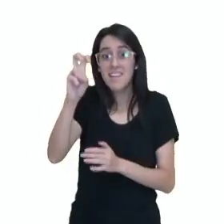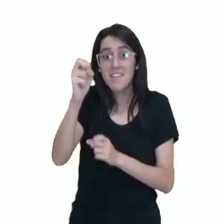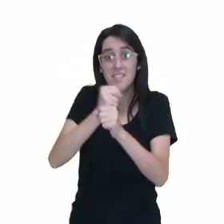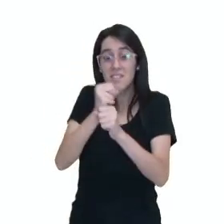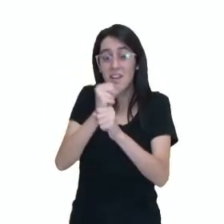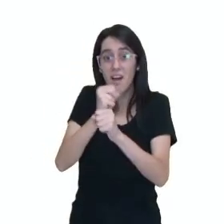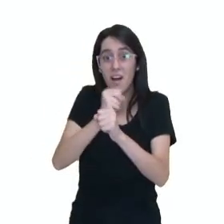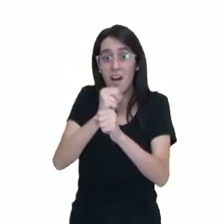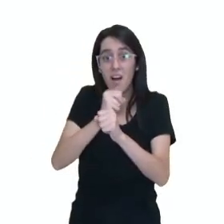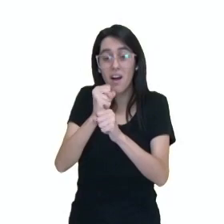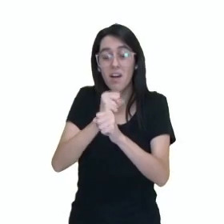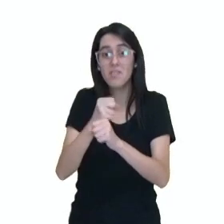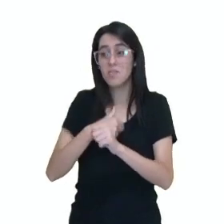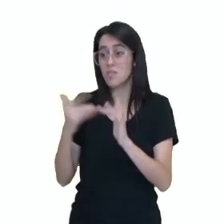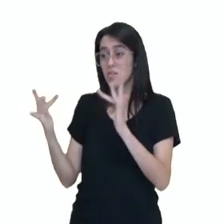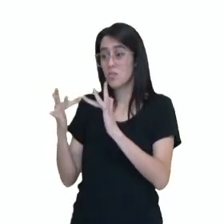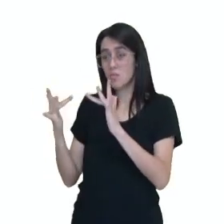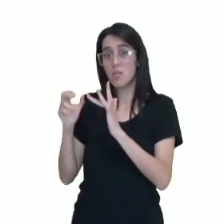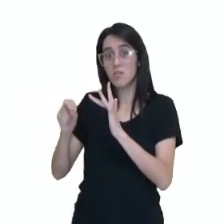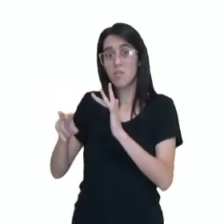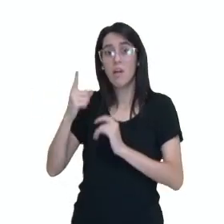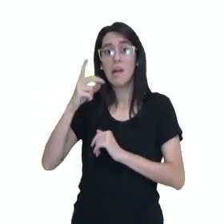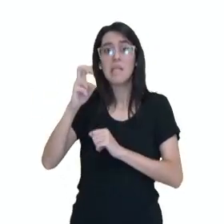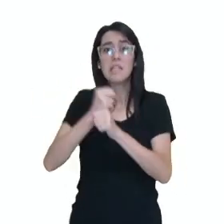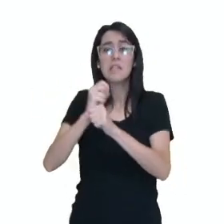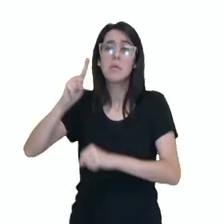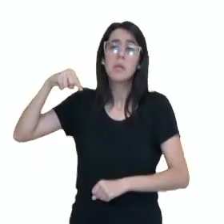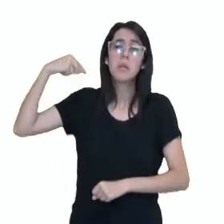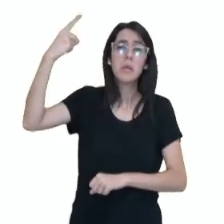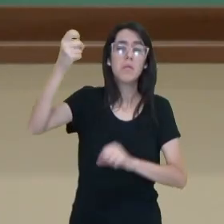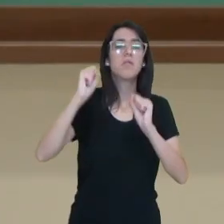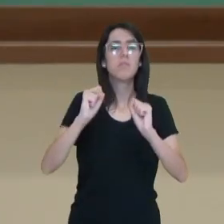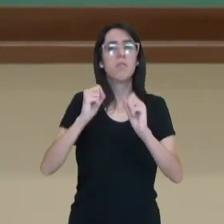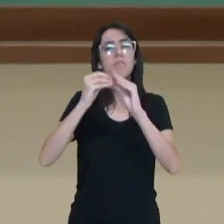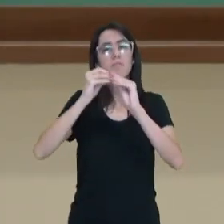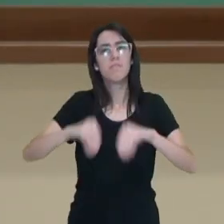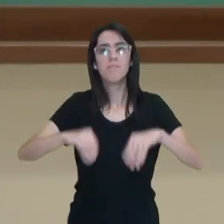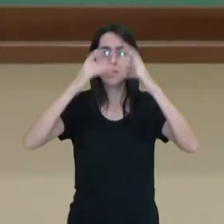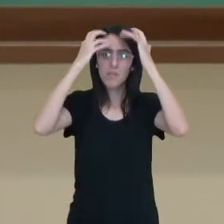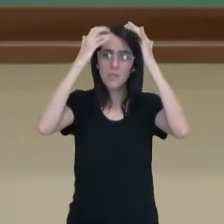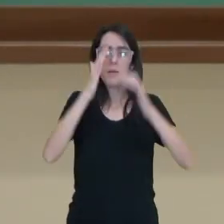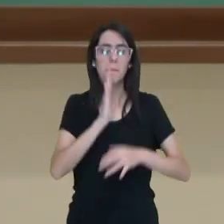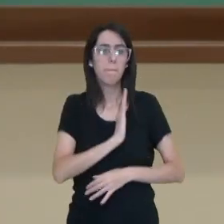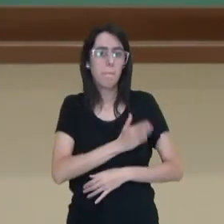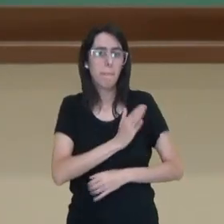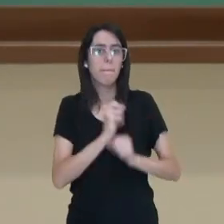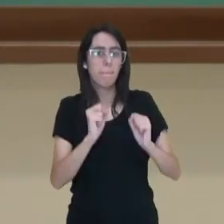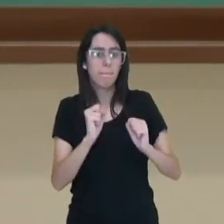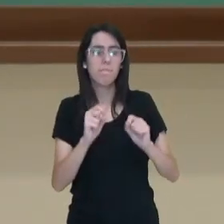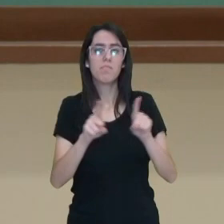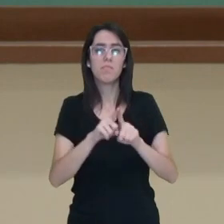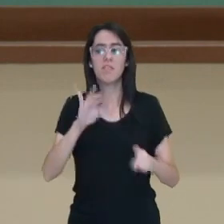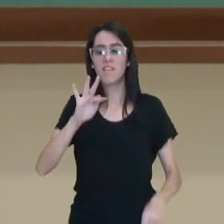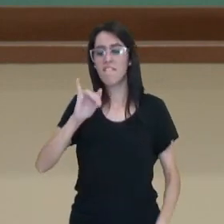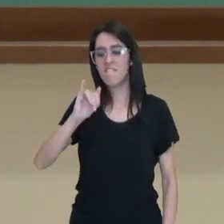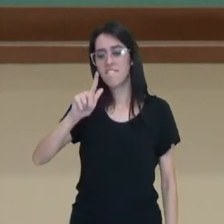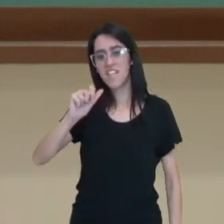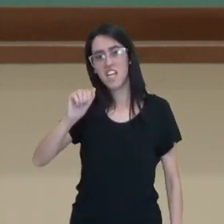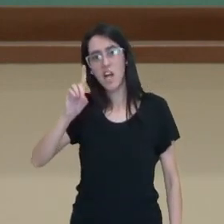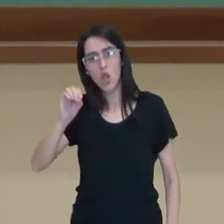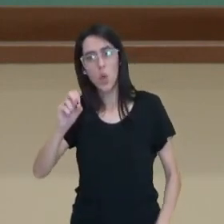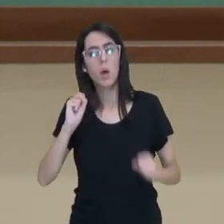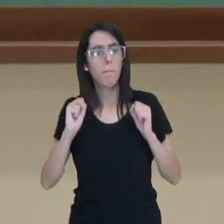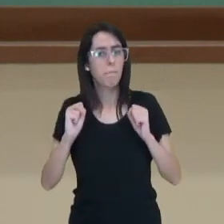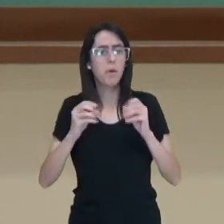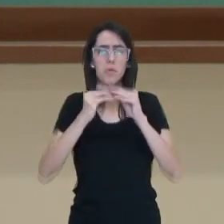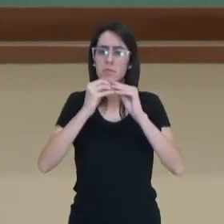do contato com o vírus, né, que daí vai afetar órgãos, por exemplo, o cérebro, o coração, né, o fígado, certo?